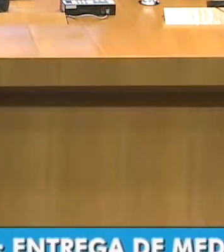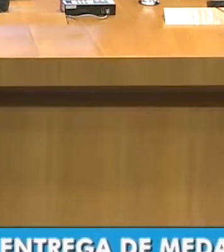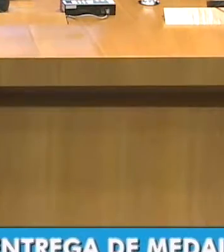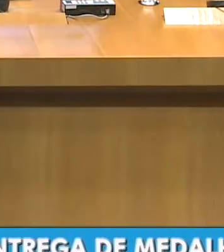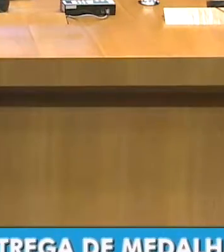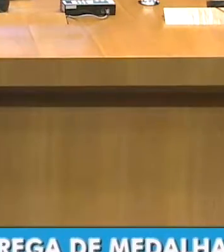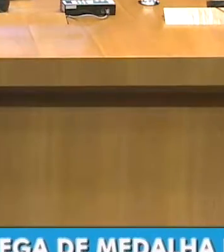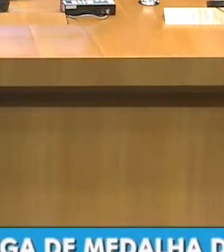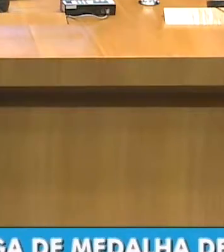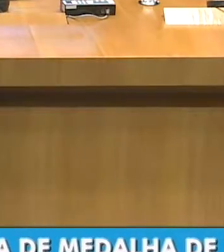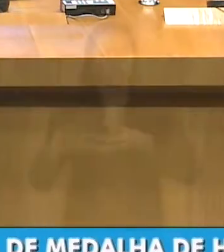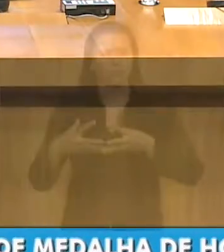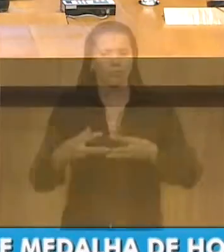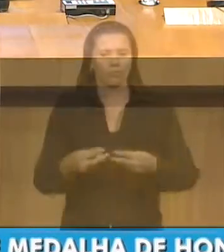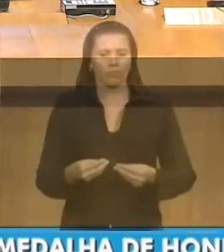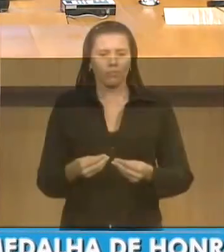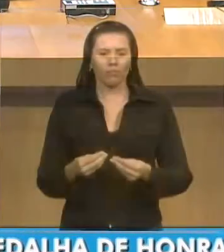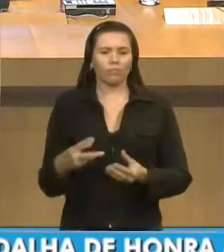Todos de pé.